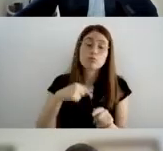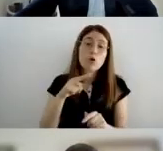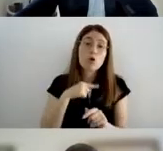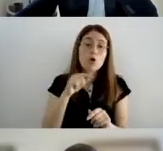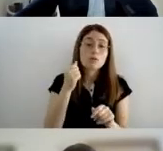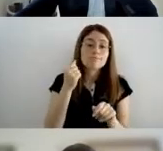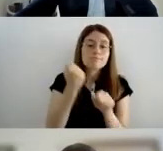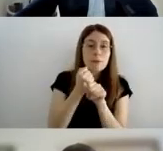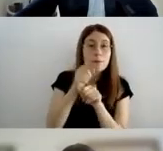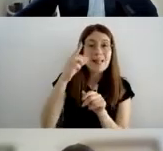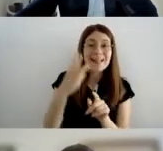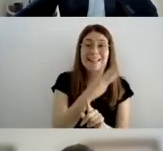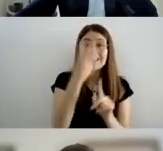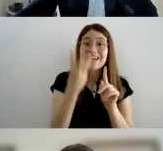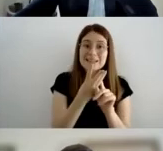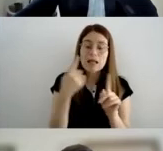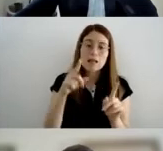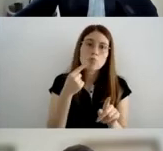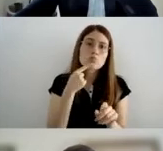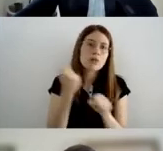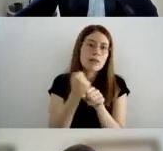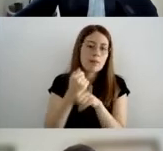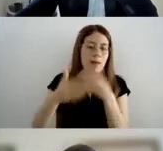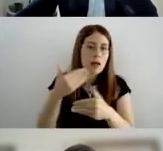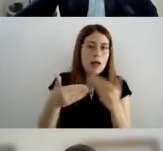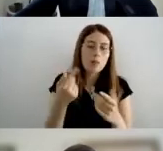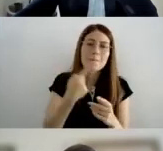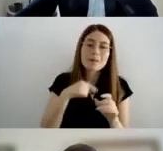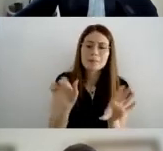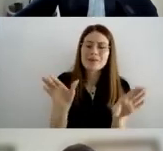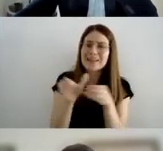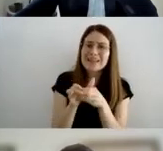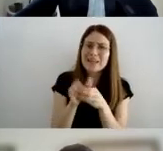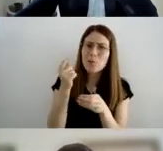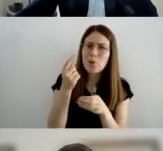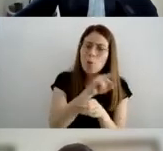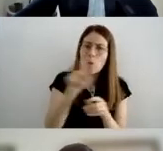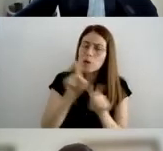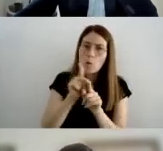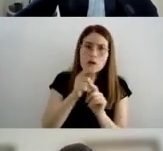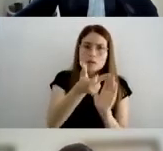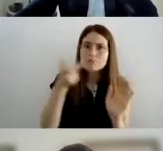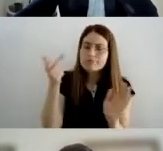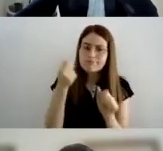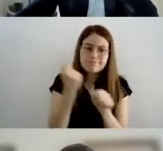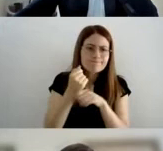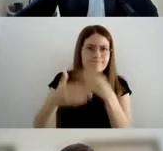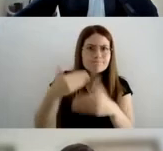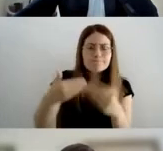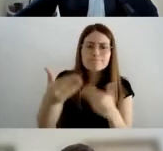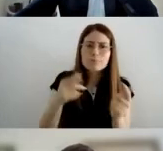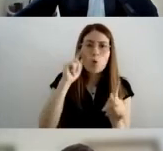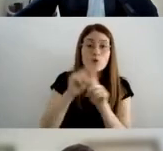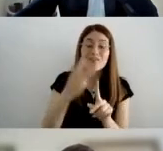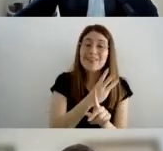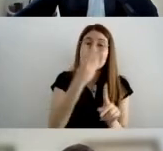3 anos e tínhamos muito trabalho pela frente e tínhamos de ter as equipas quase praticamente a fazer sprints para conseguirmos em 3 anos fazer tudo o que